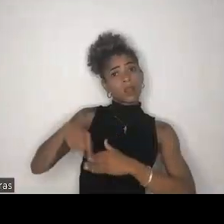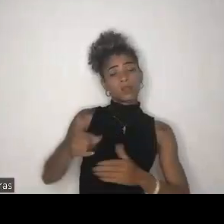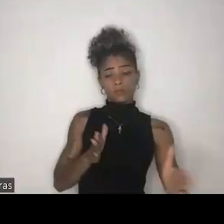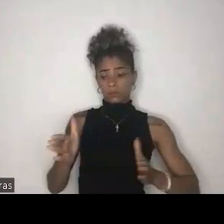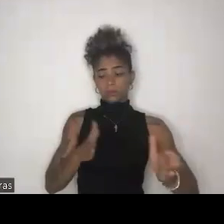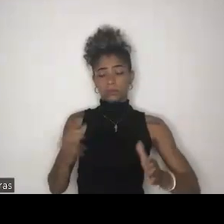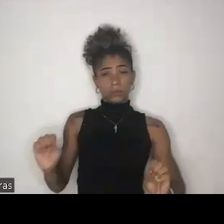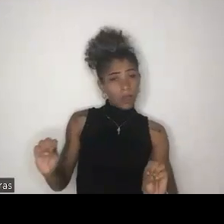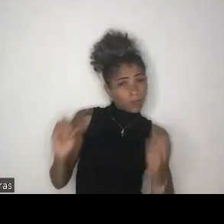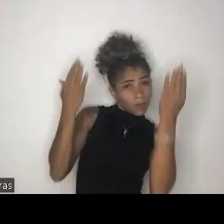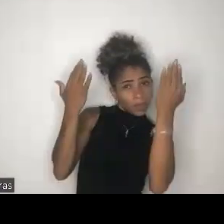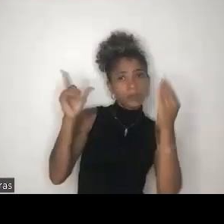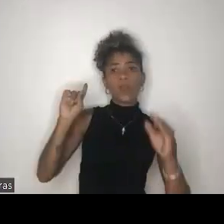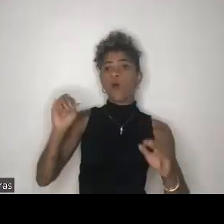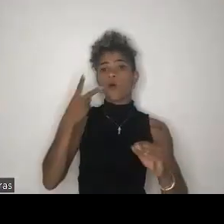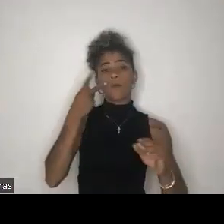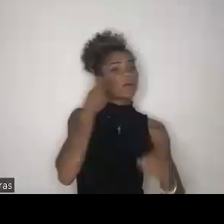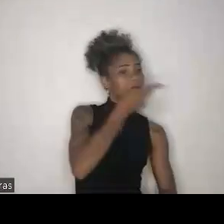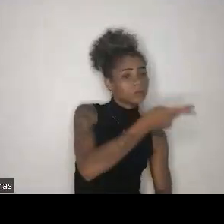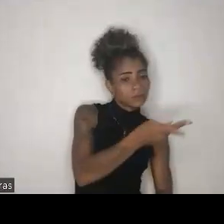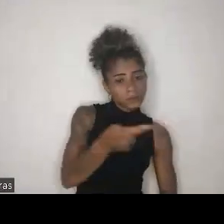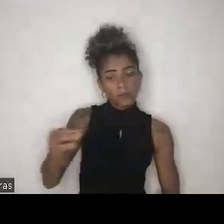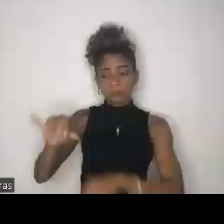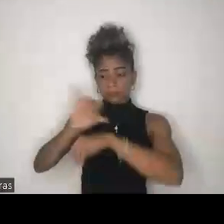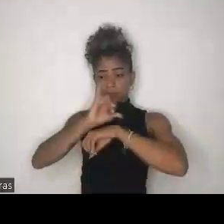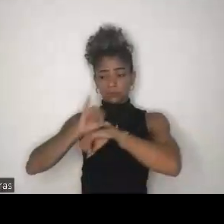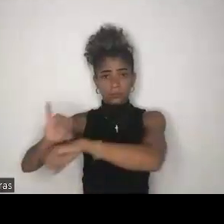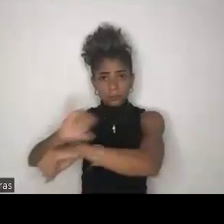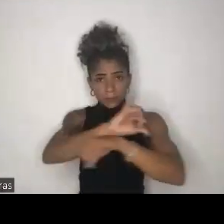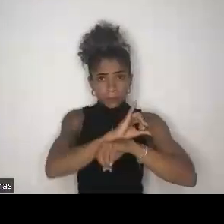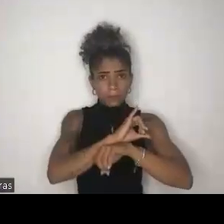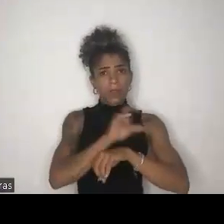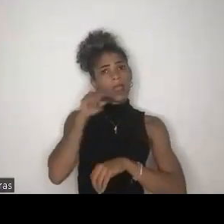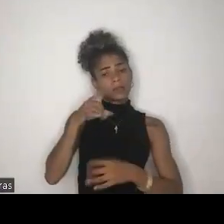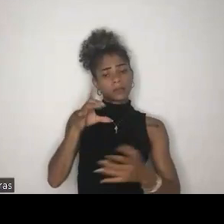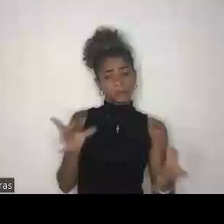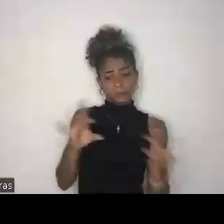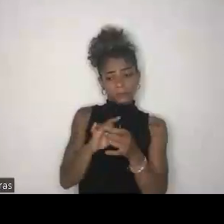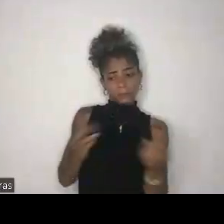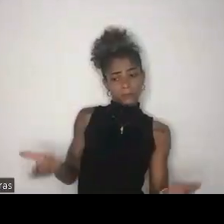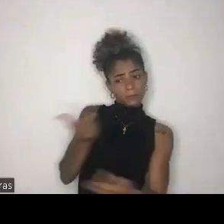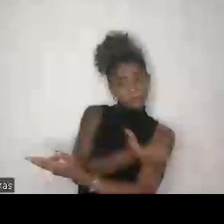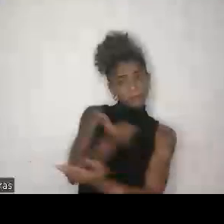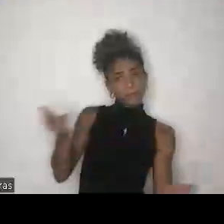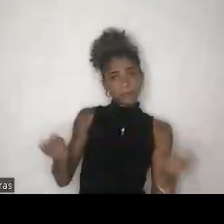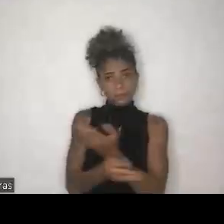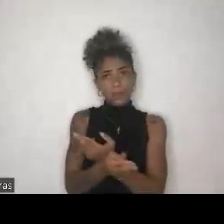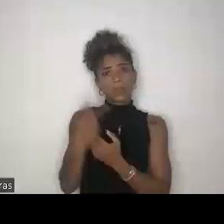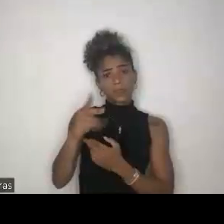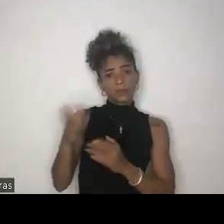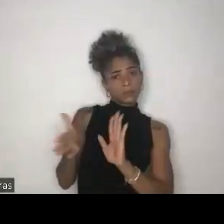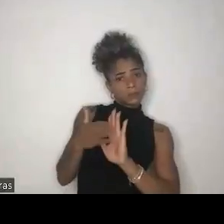ou até numa visitação de uma exposição Então essa relação dessa jornada